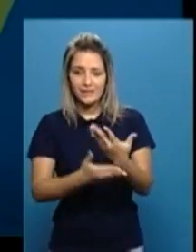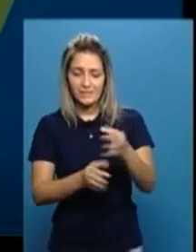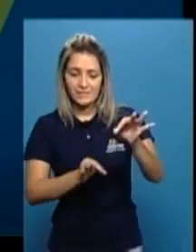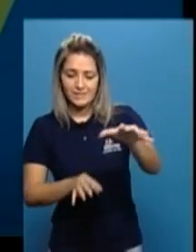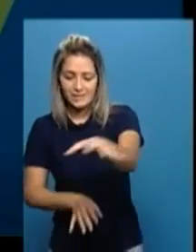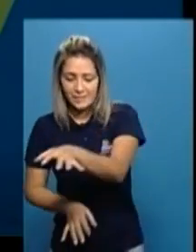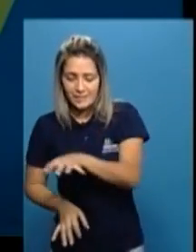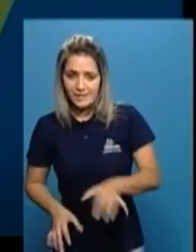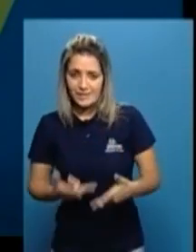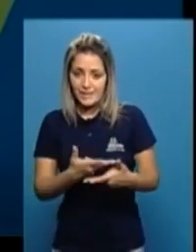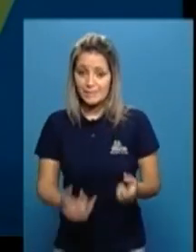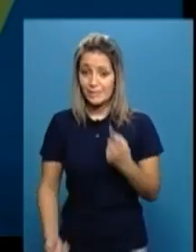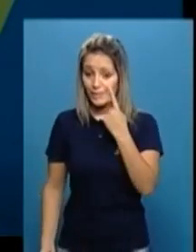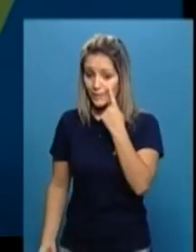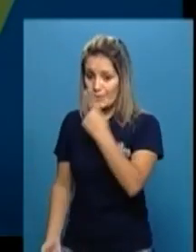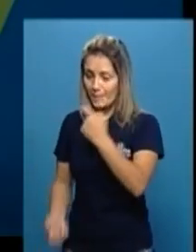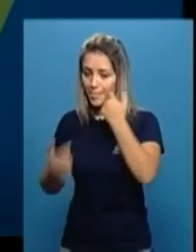layout. Me acompanhe na tela.